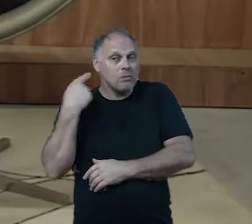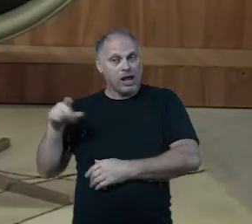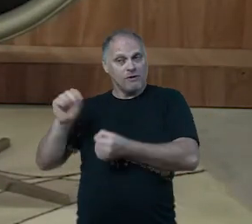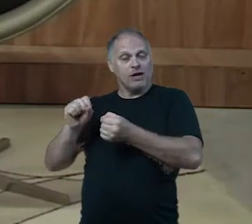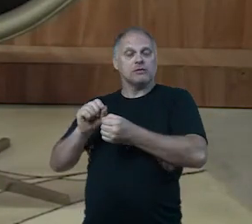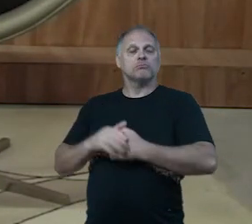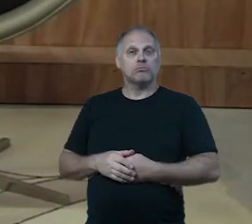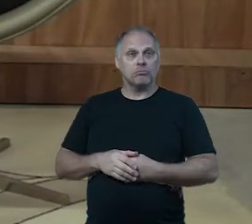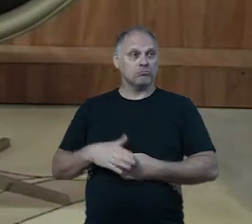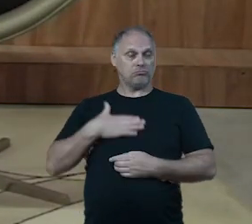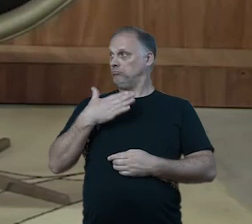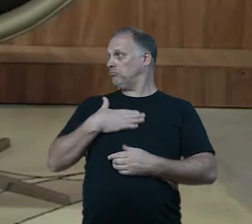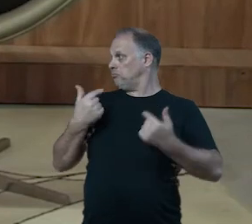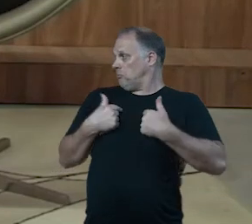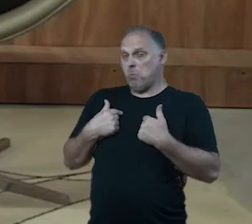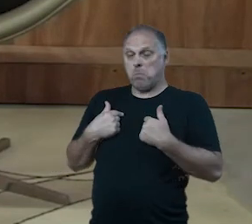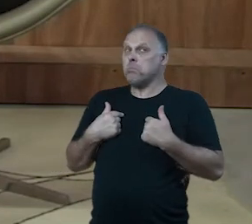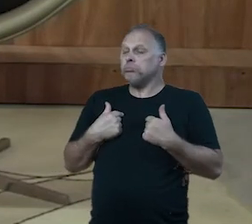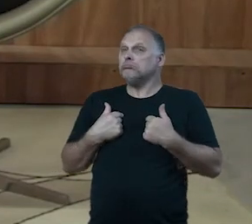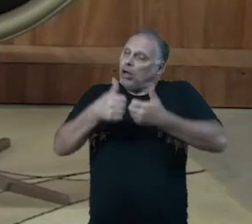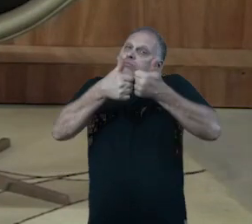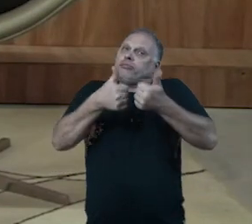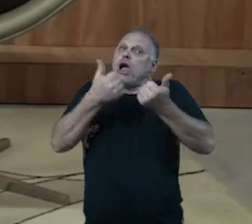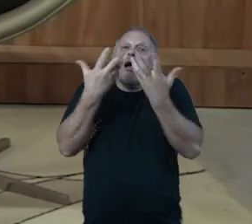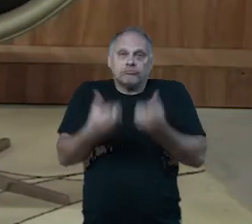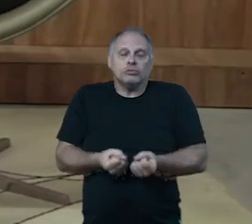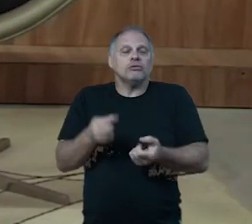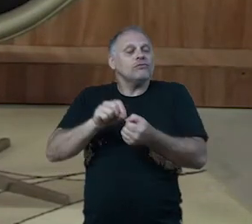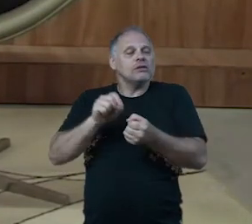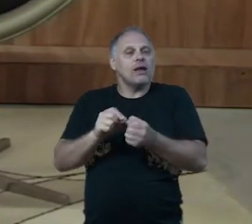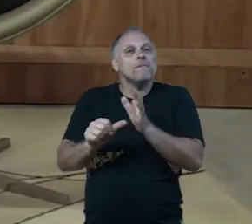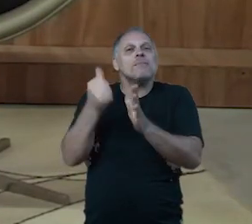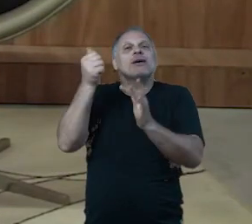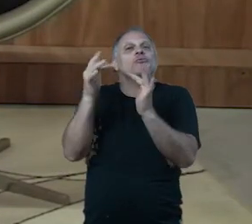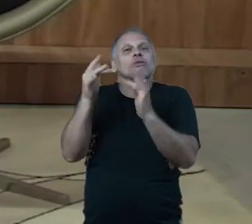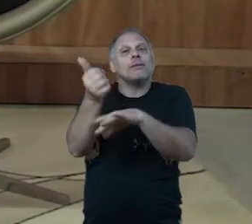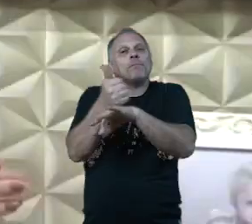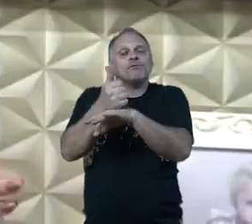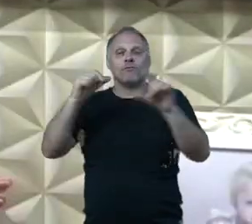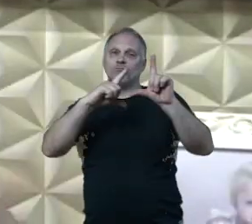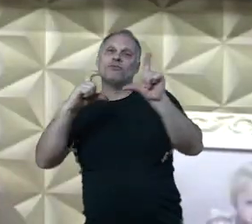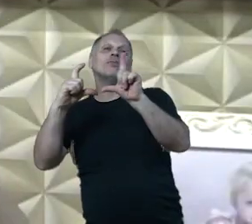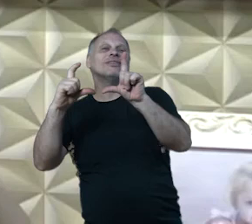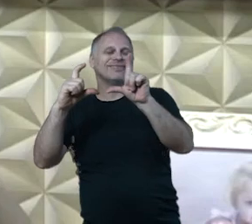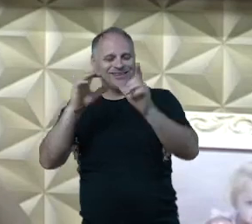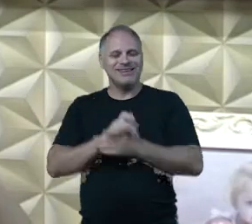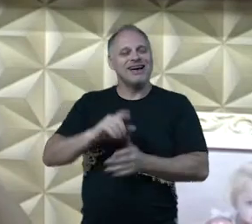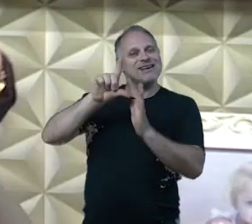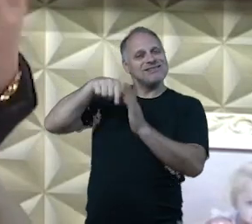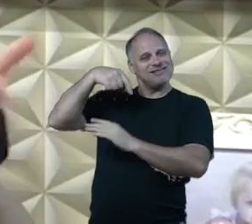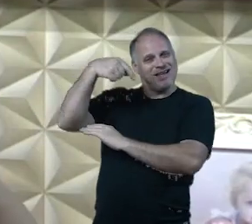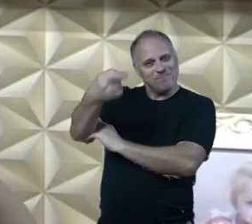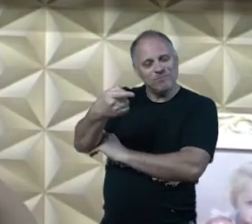com a Natália. E foi no susto, e eu disse, não é isso que eu quero fazer. Então, foi aí que foi o meu primeiro contato profissional com a fotografia. E